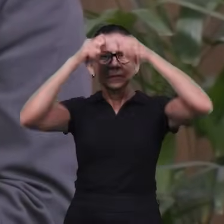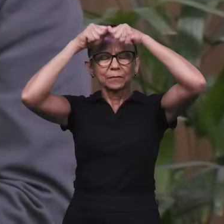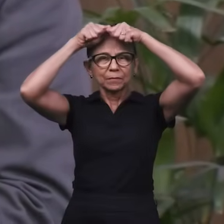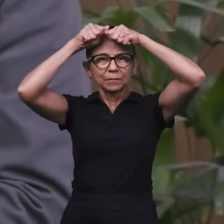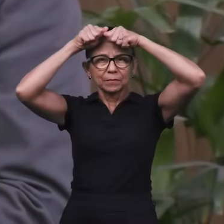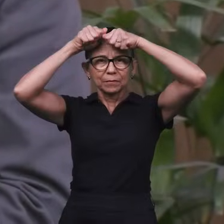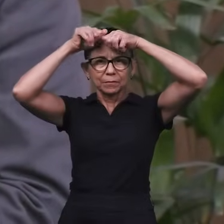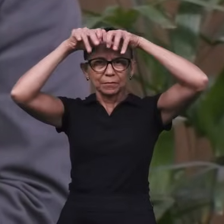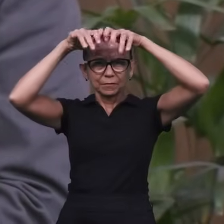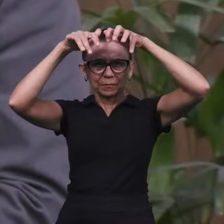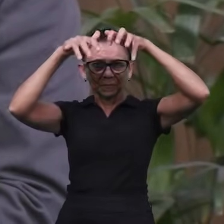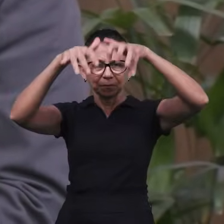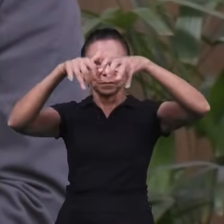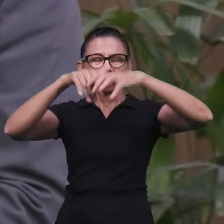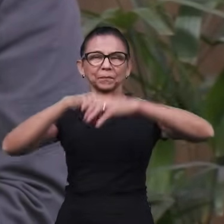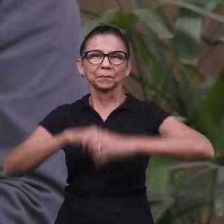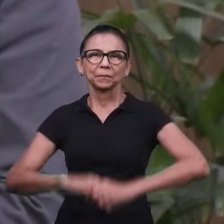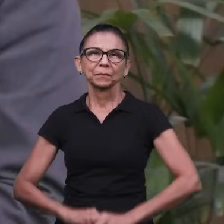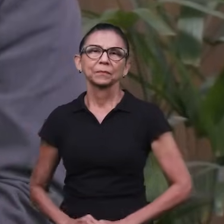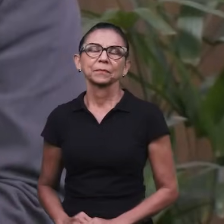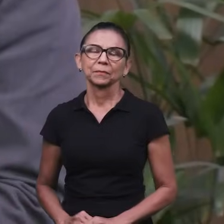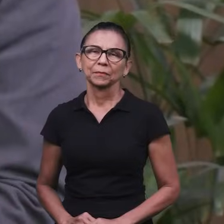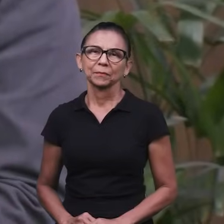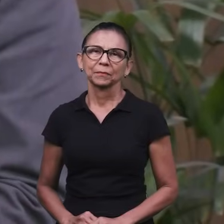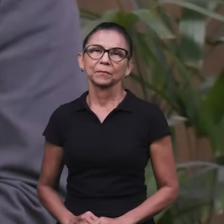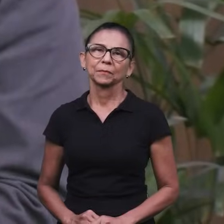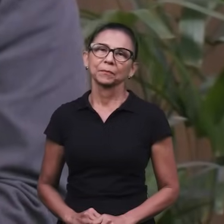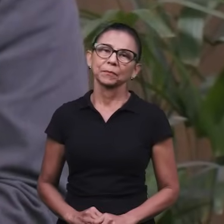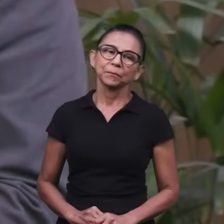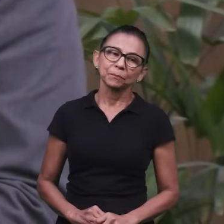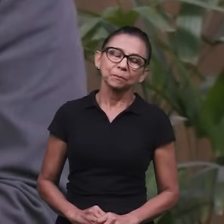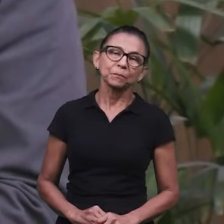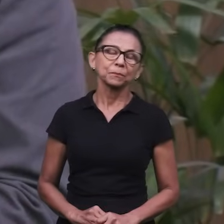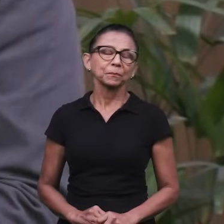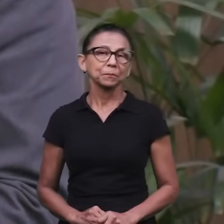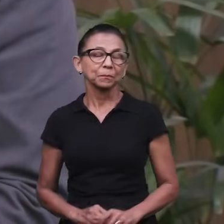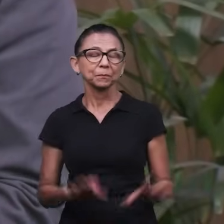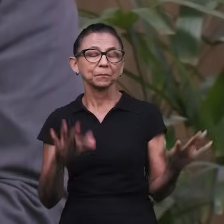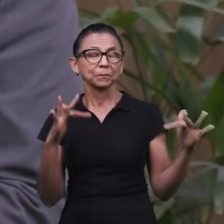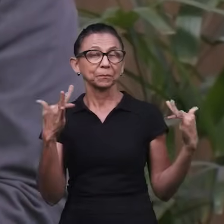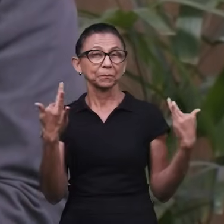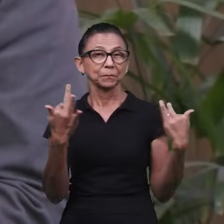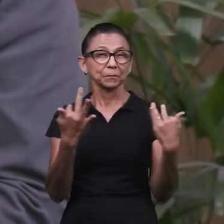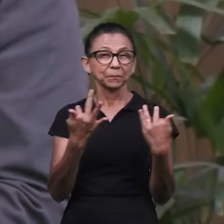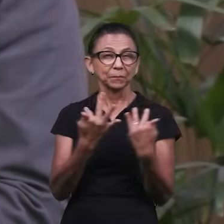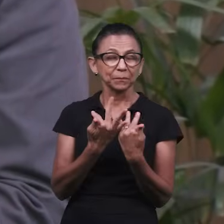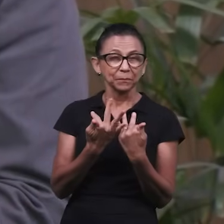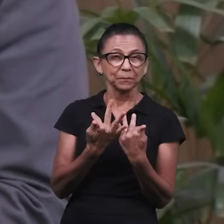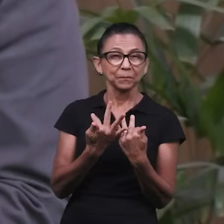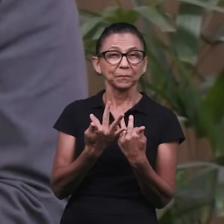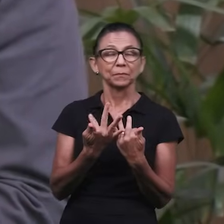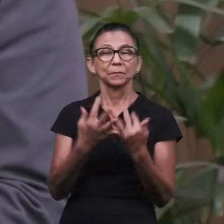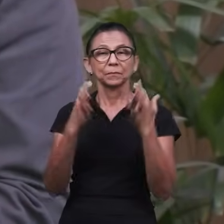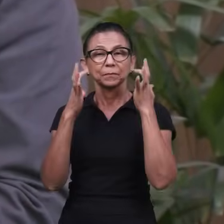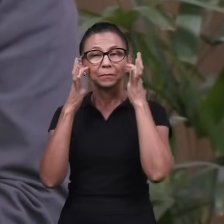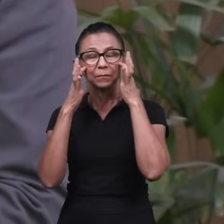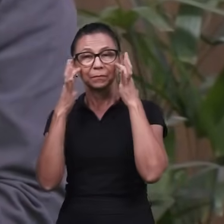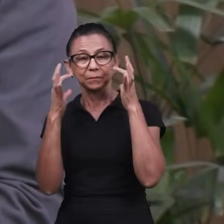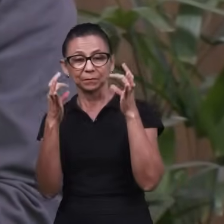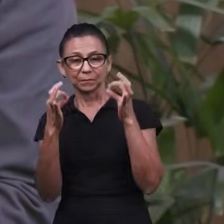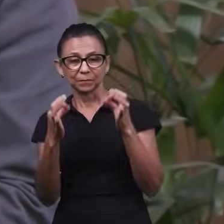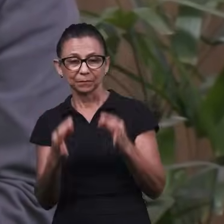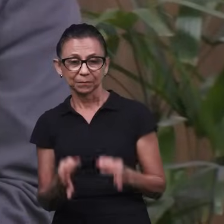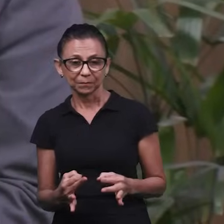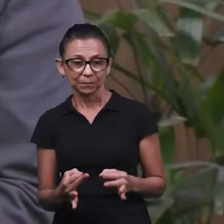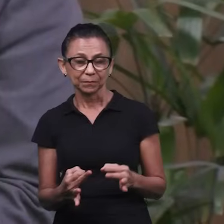sobre a importância de diagnosticar, da família estar atenta e para que haja logo